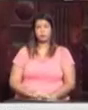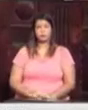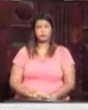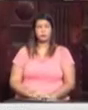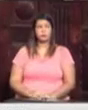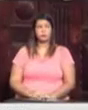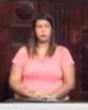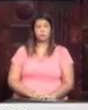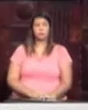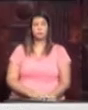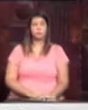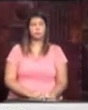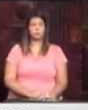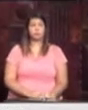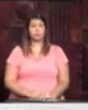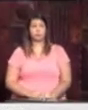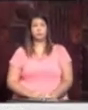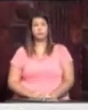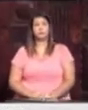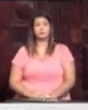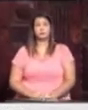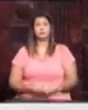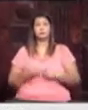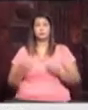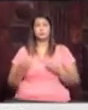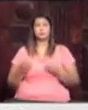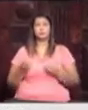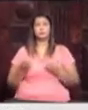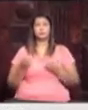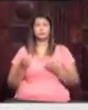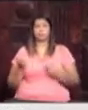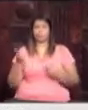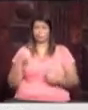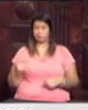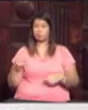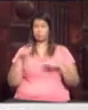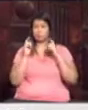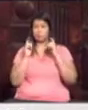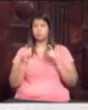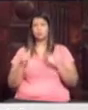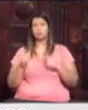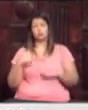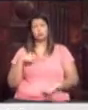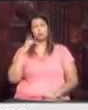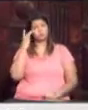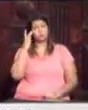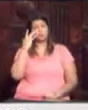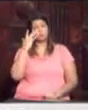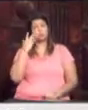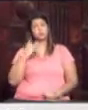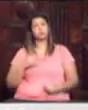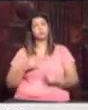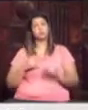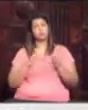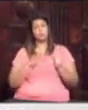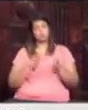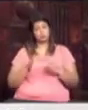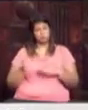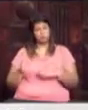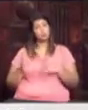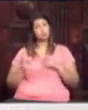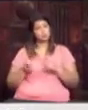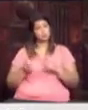Eu queria fazer a questão de ordem para que se reconsiderasse. Eu acho que a pauta deveria ter sido mantida, esse era o meu